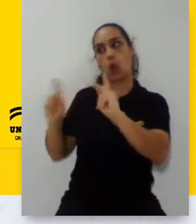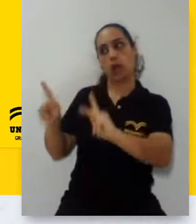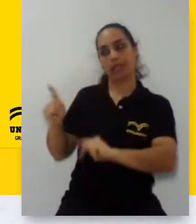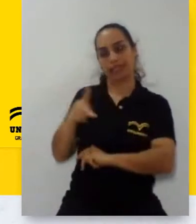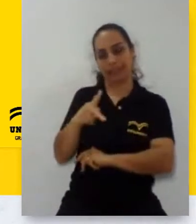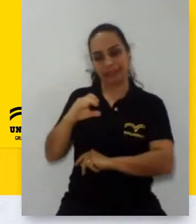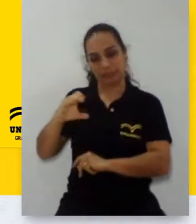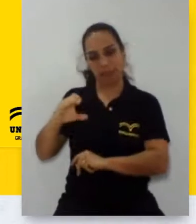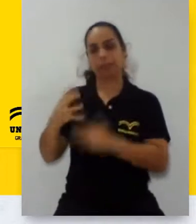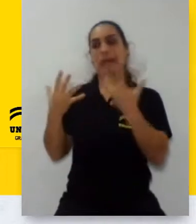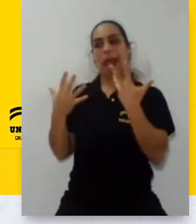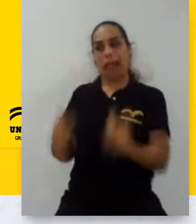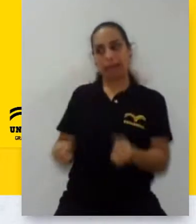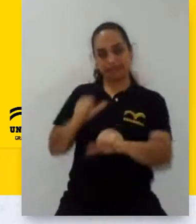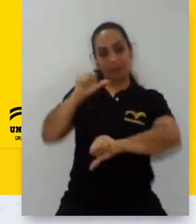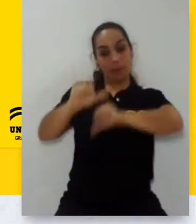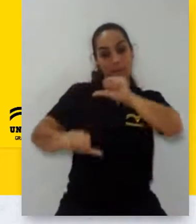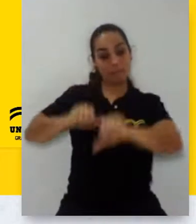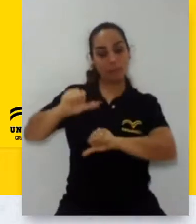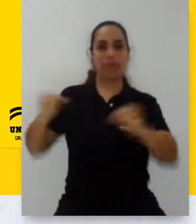Brincadeira, Jorge, depois a gente conversa melhor, tá?